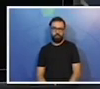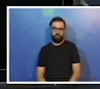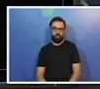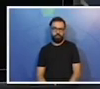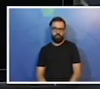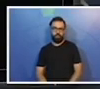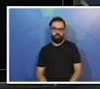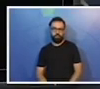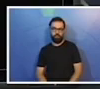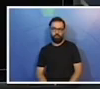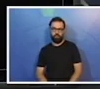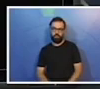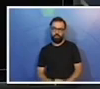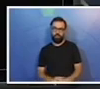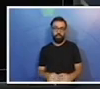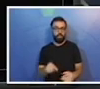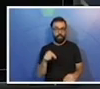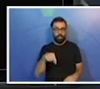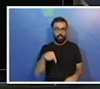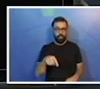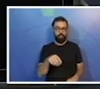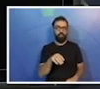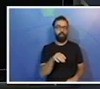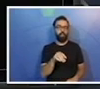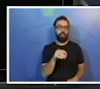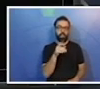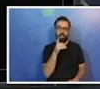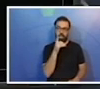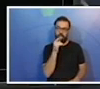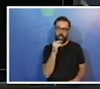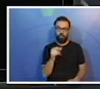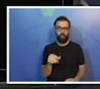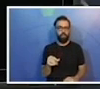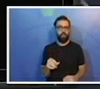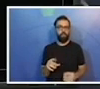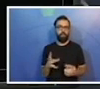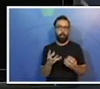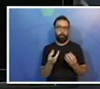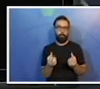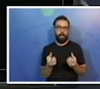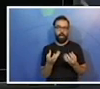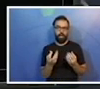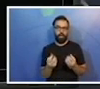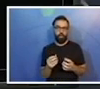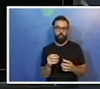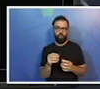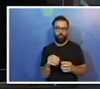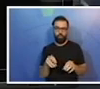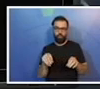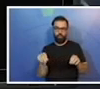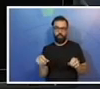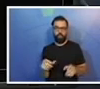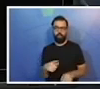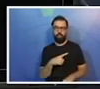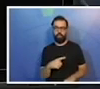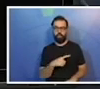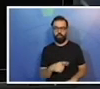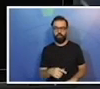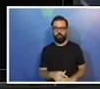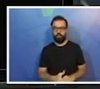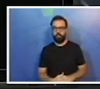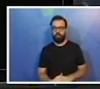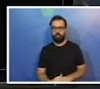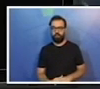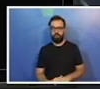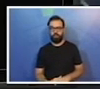uma água salobra, quer dizer, com barro, resultante do encontro da água doce com a do mar, o que